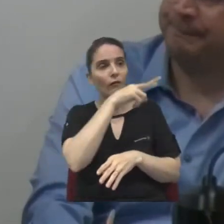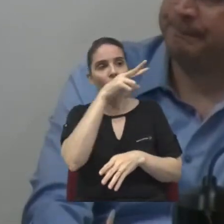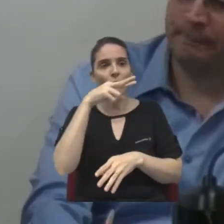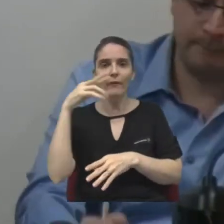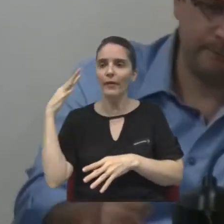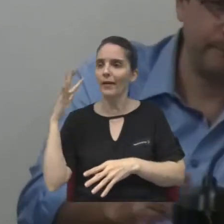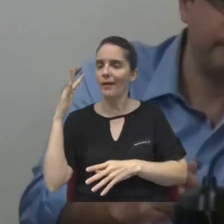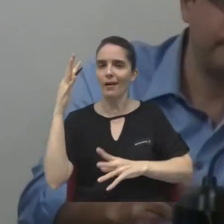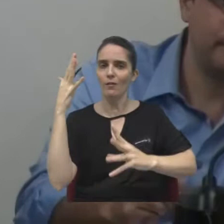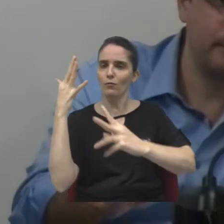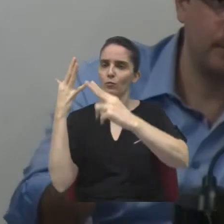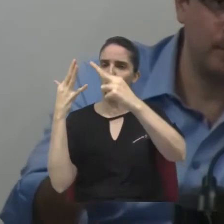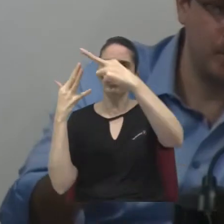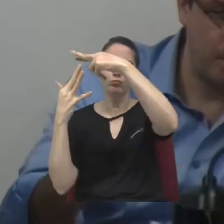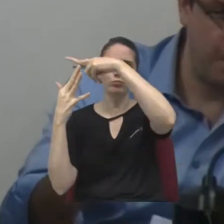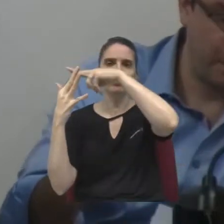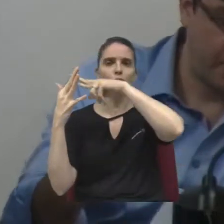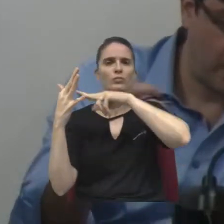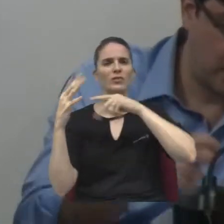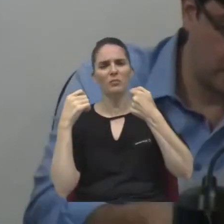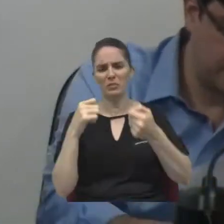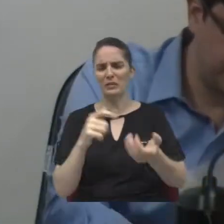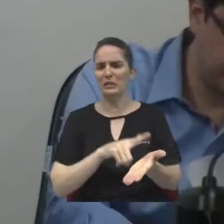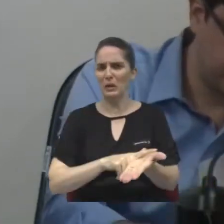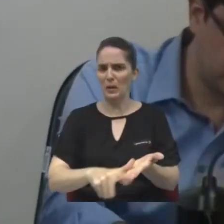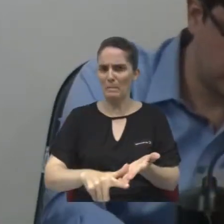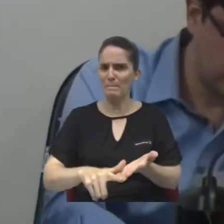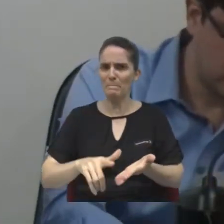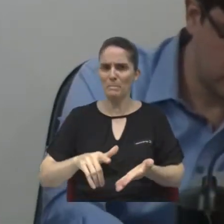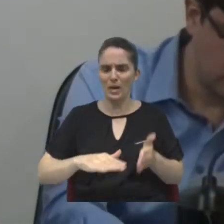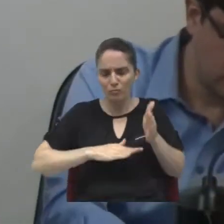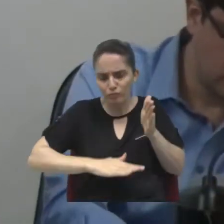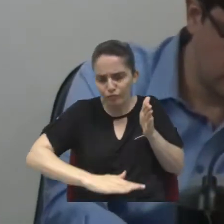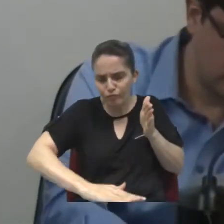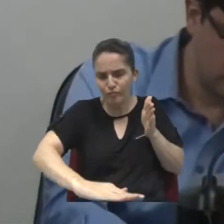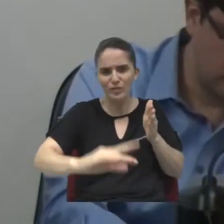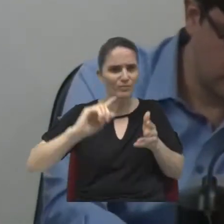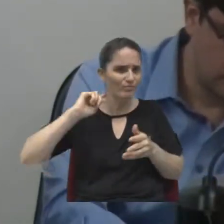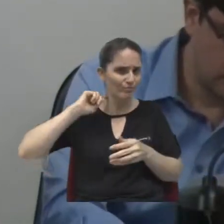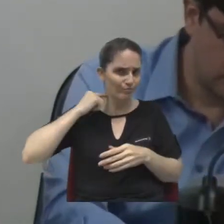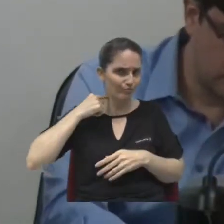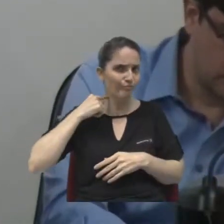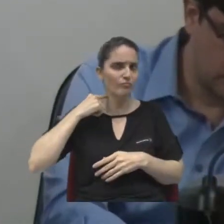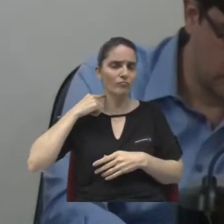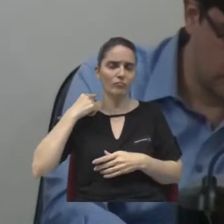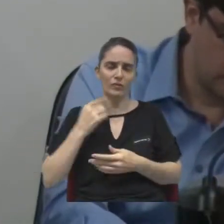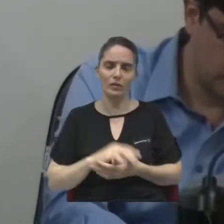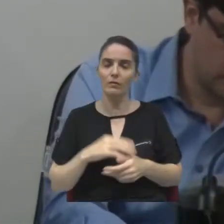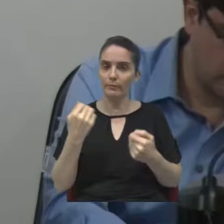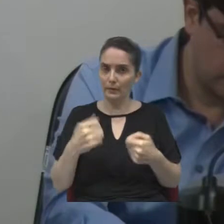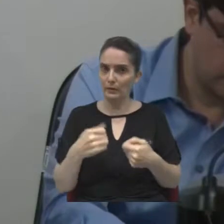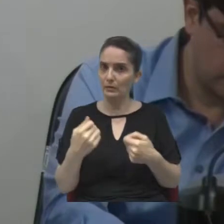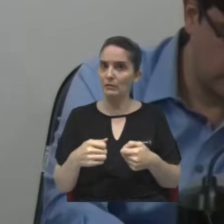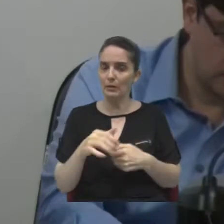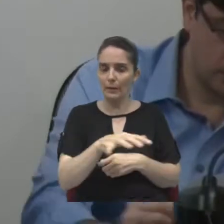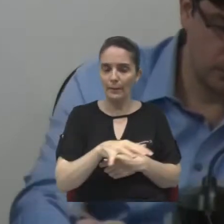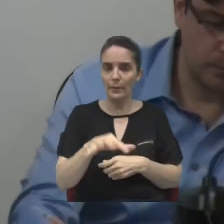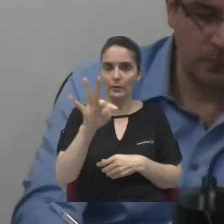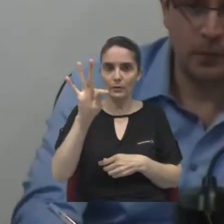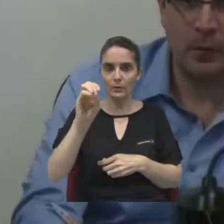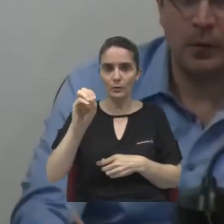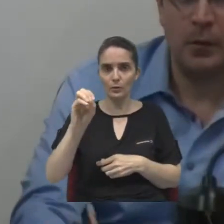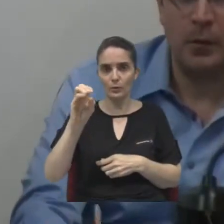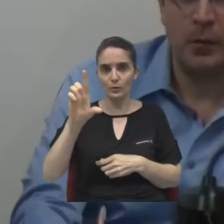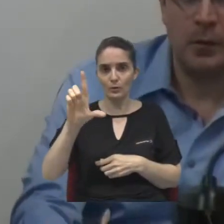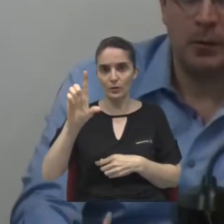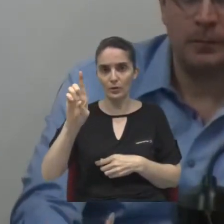árvore, na limpeza do chão, que está muito sujo. Então, o que precisa na Praça Toledo Barros é esse